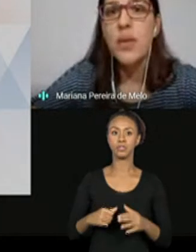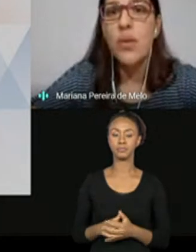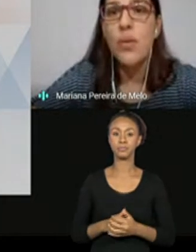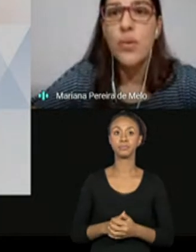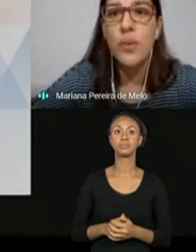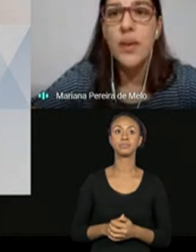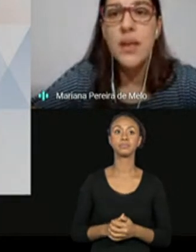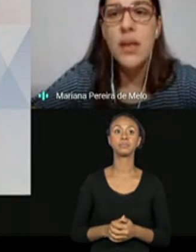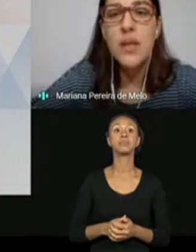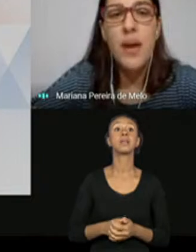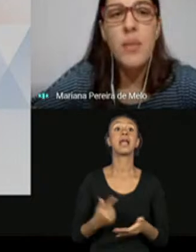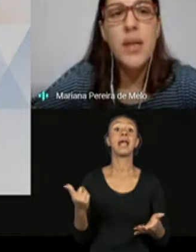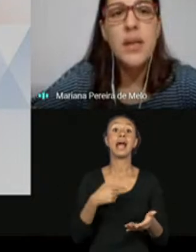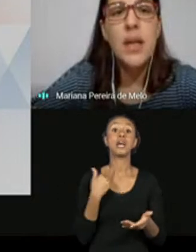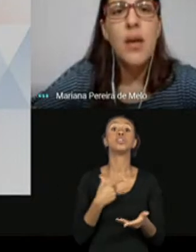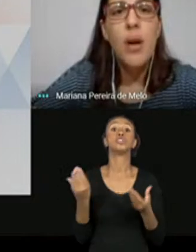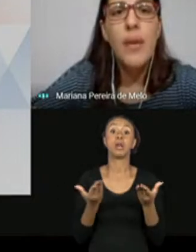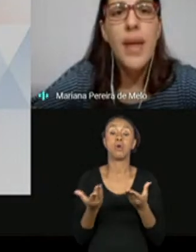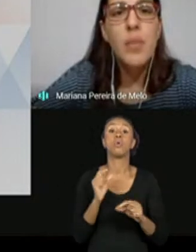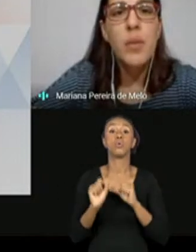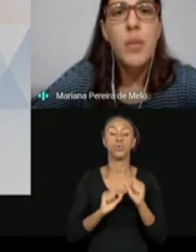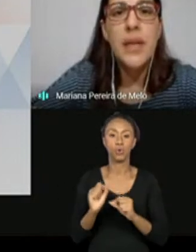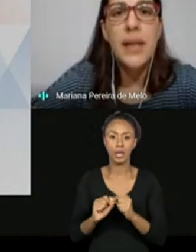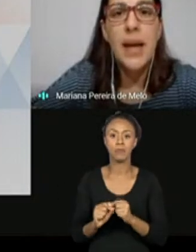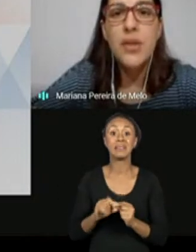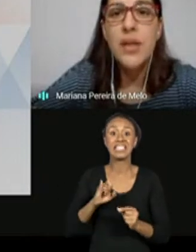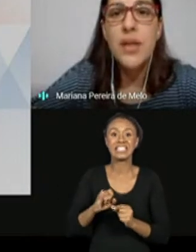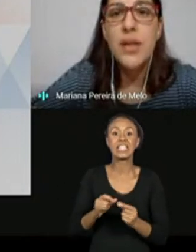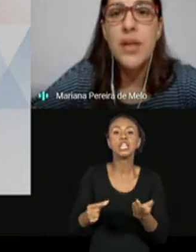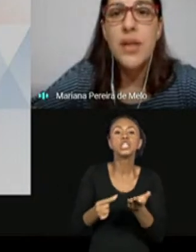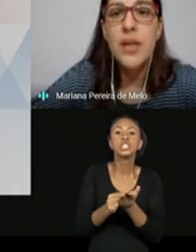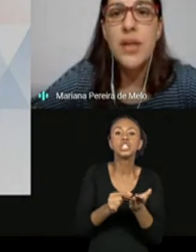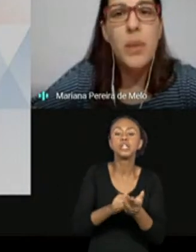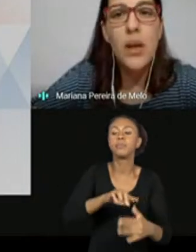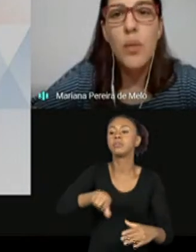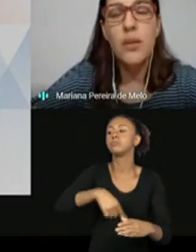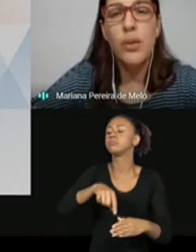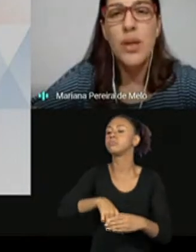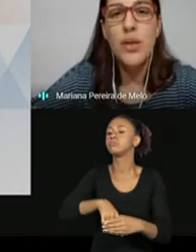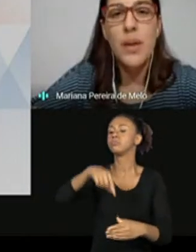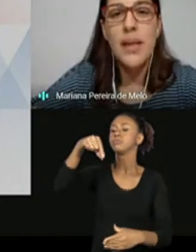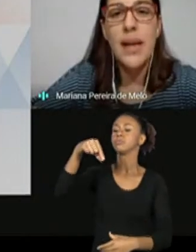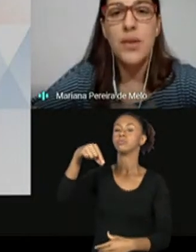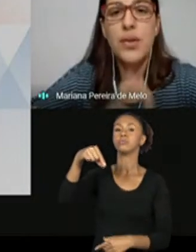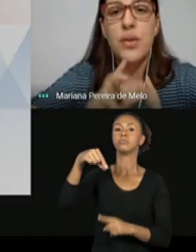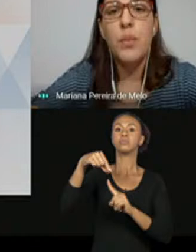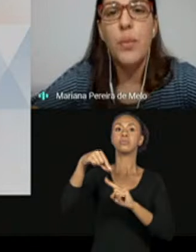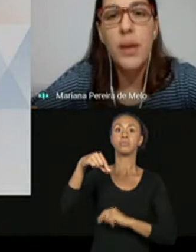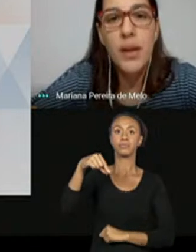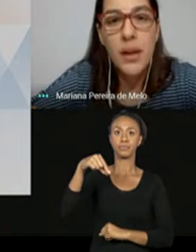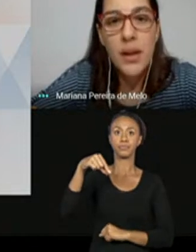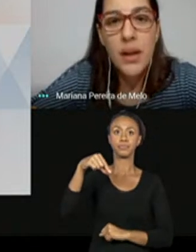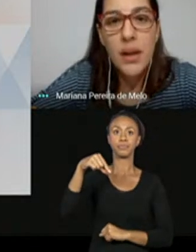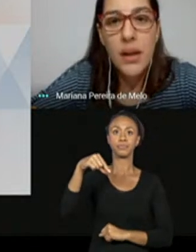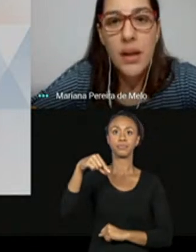da produção conjunta das 3 fábricas, qual é a probabilidade desse chip não passar no controle de qualidade? Bom,